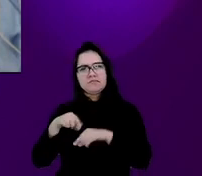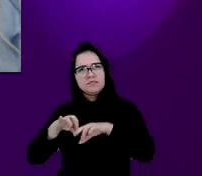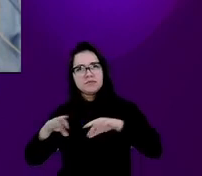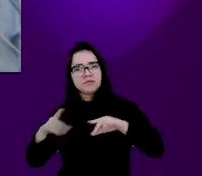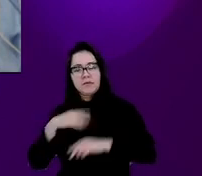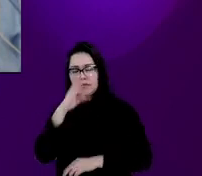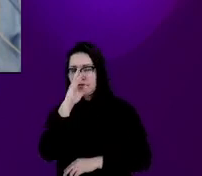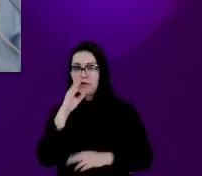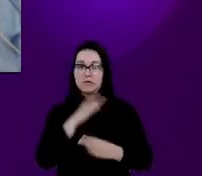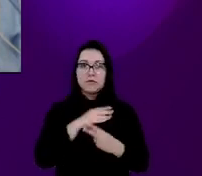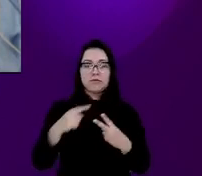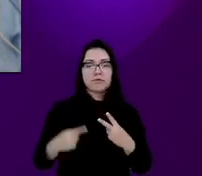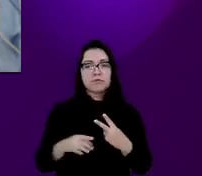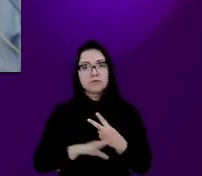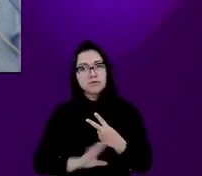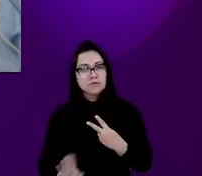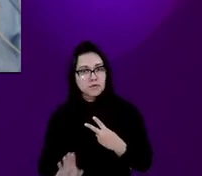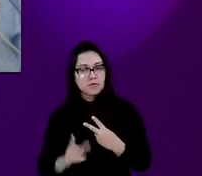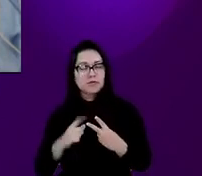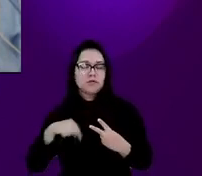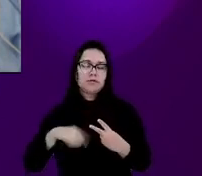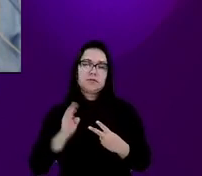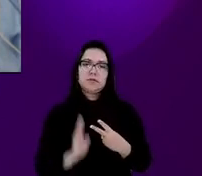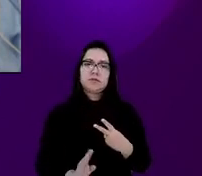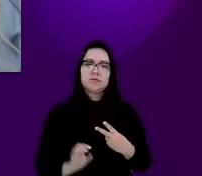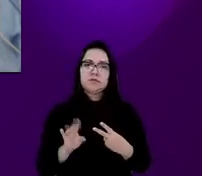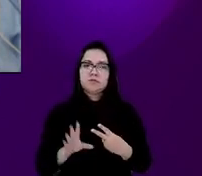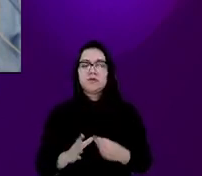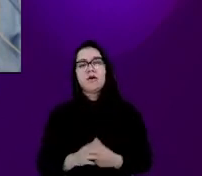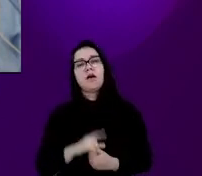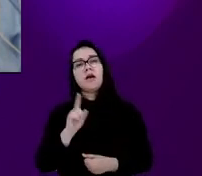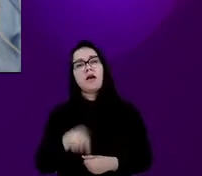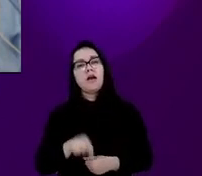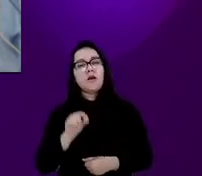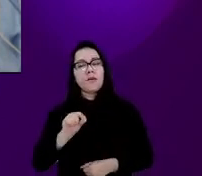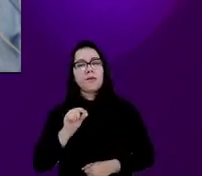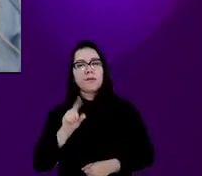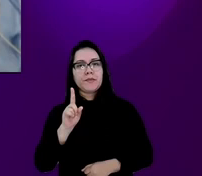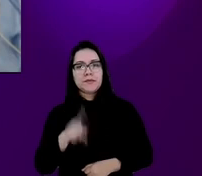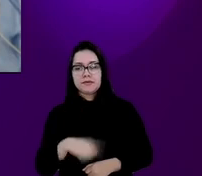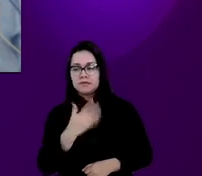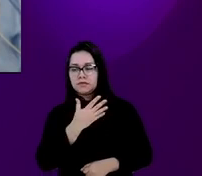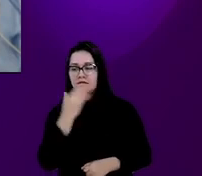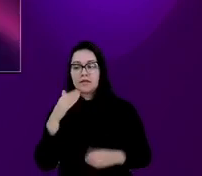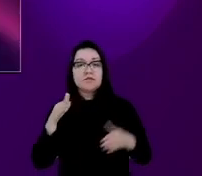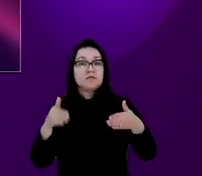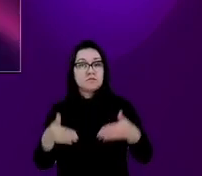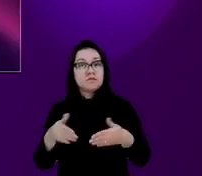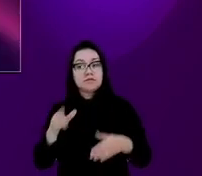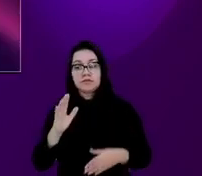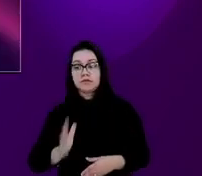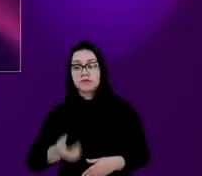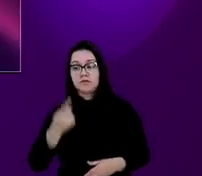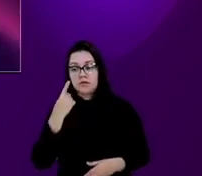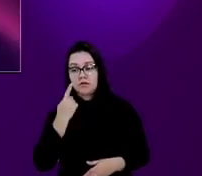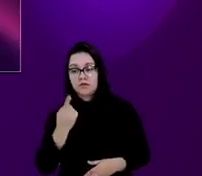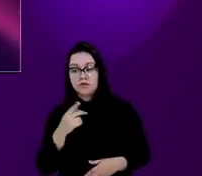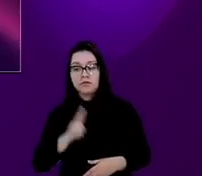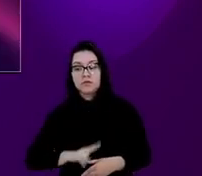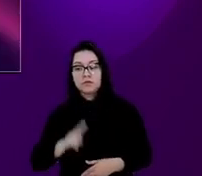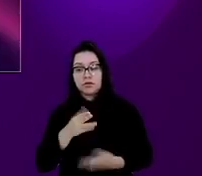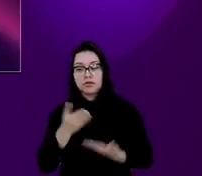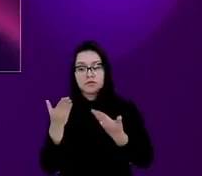máquinas no Brasil. Então, são máquinas já específicas para a realização